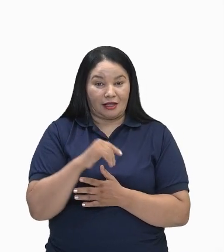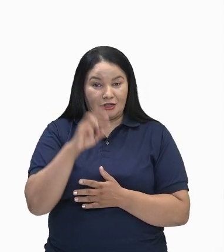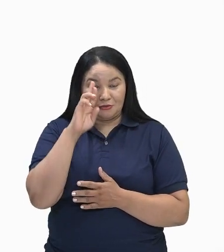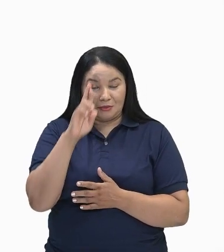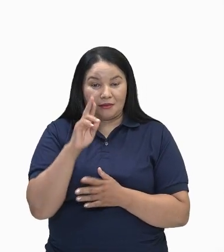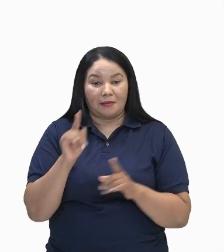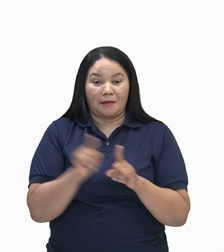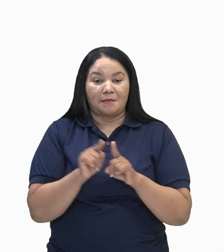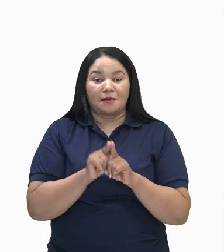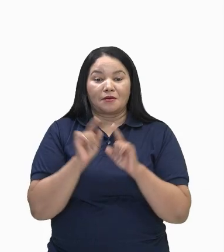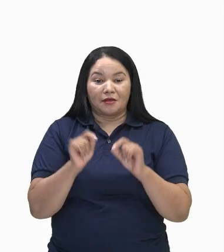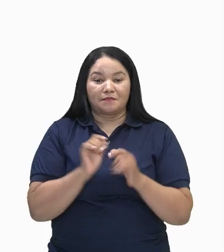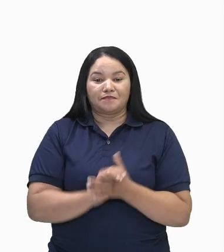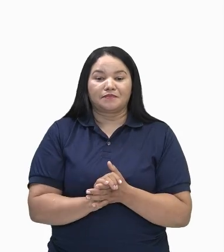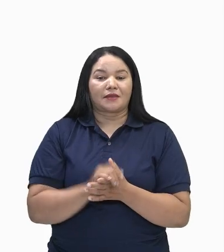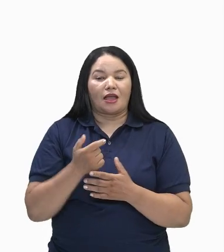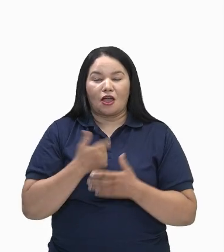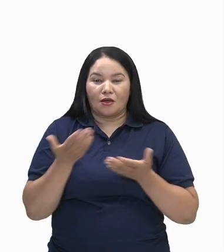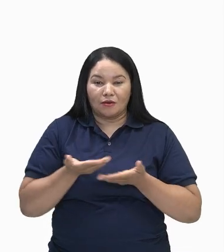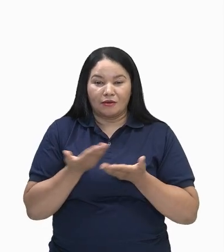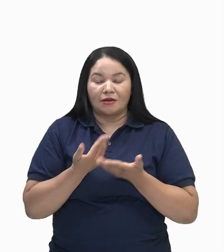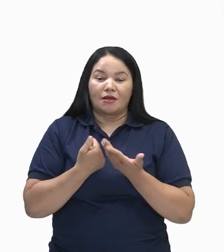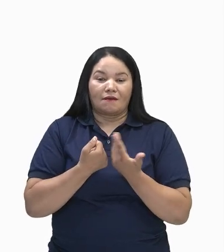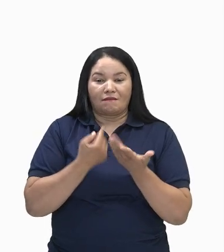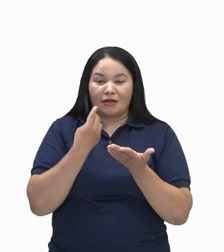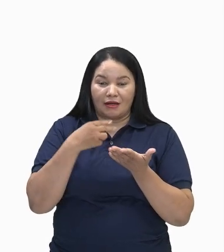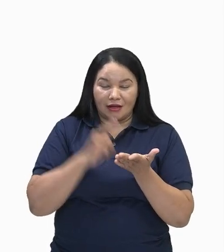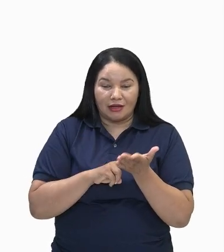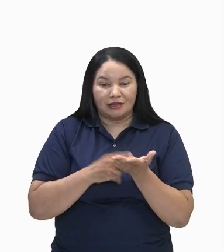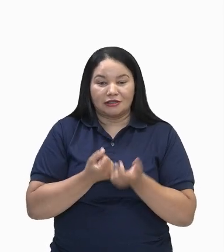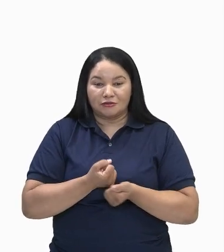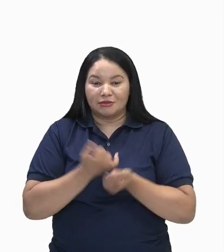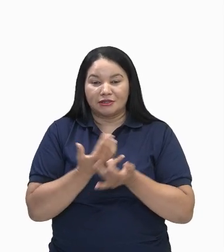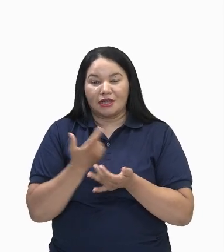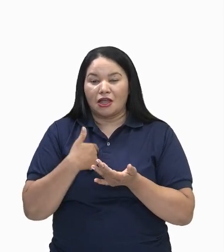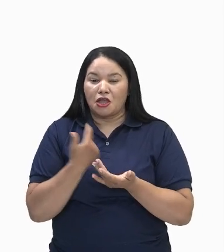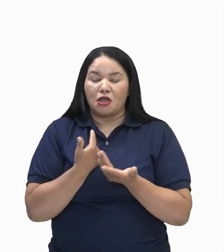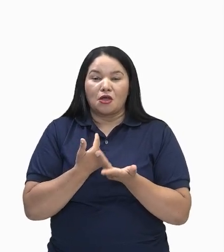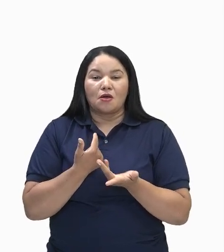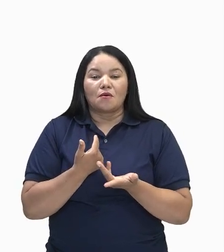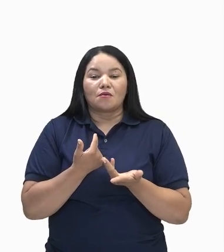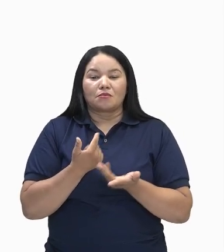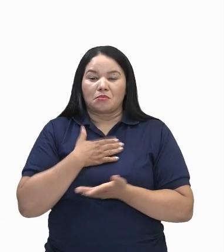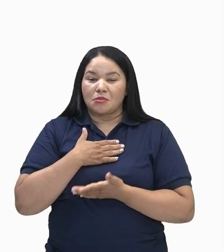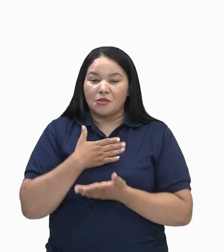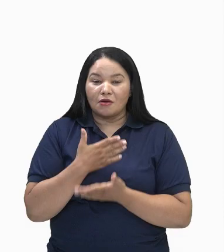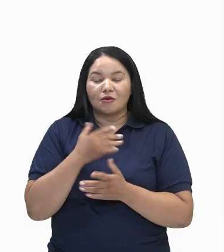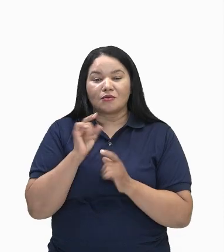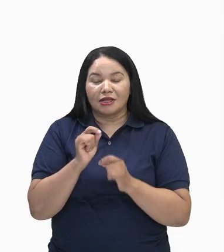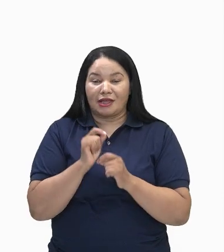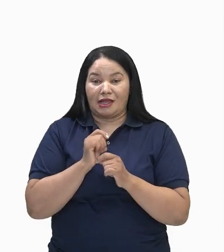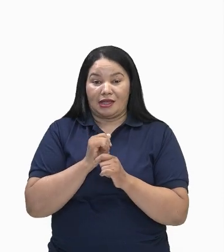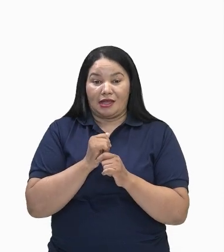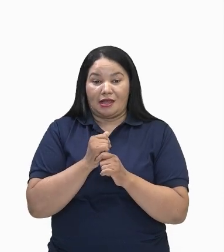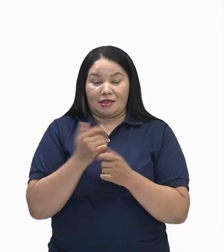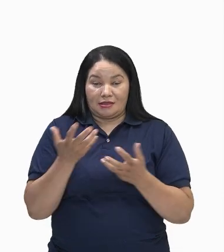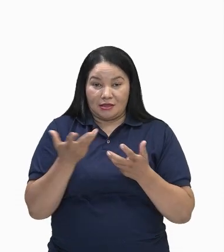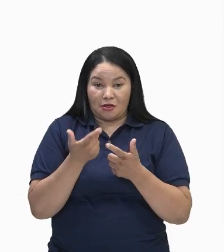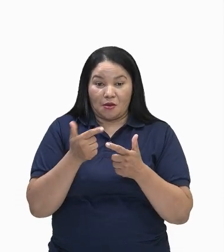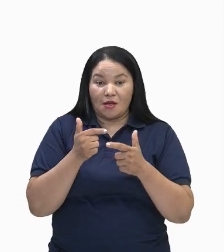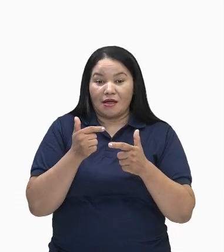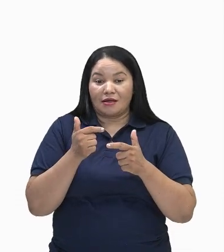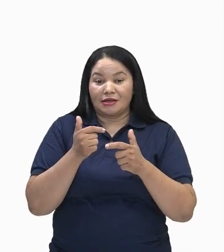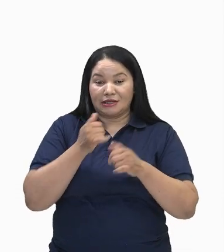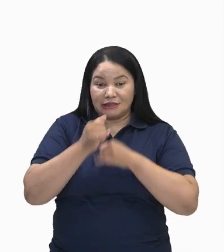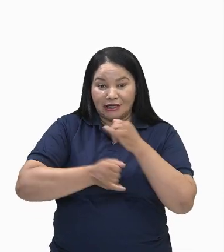venham por meio desta expressar minha insatisfação com a qualidade do serviço de internet prestado